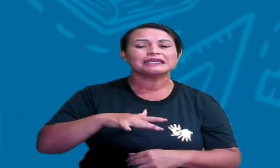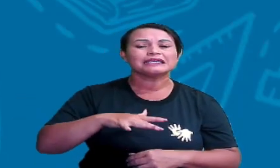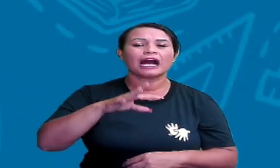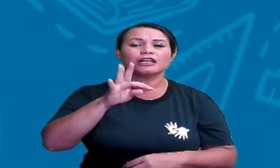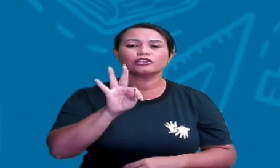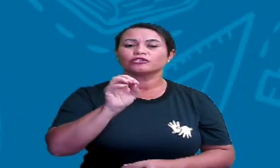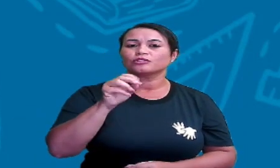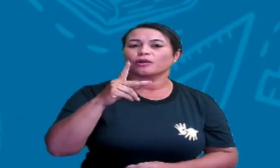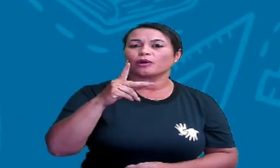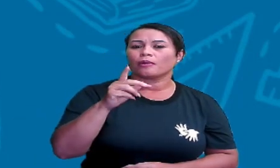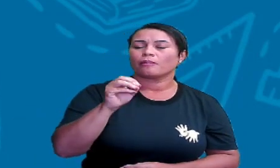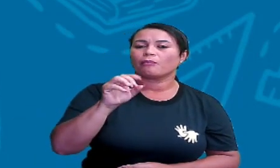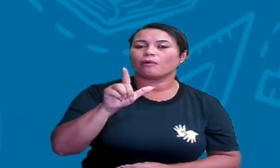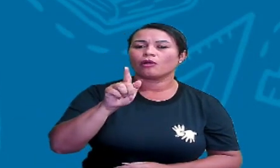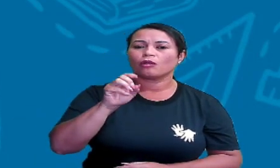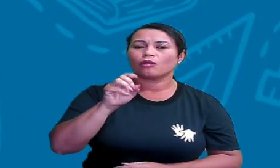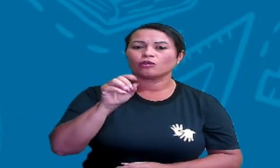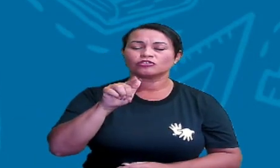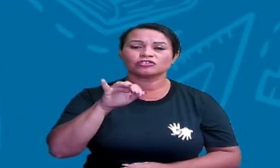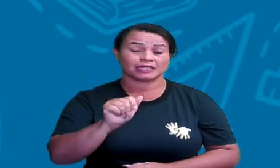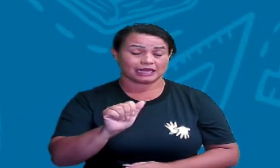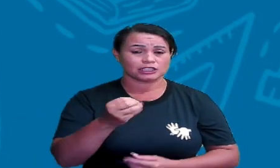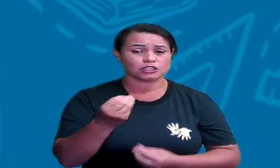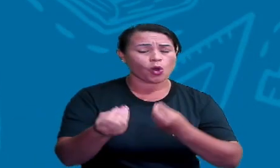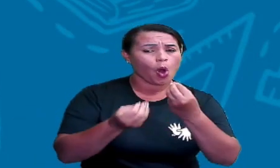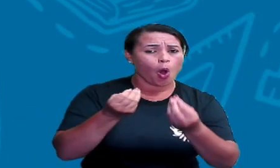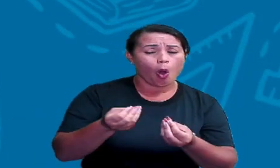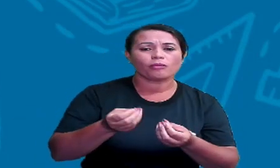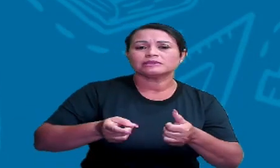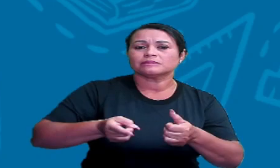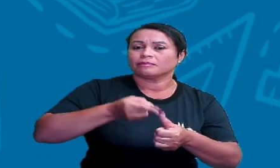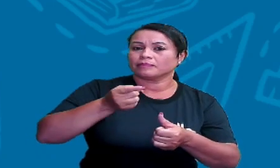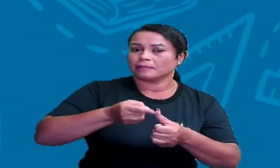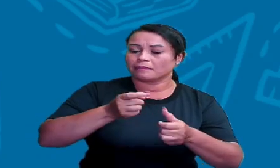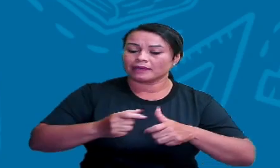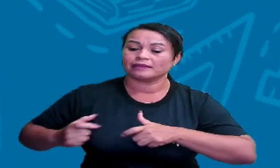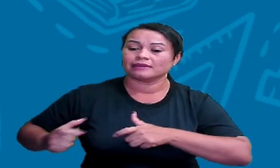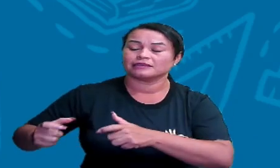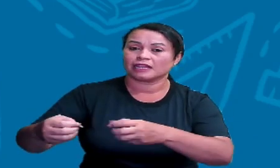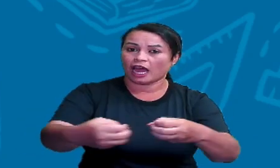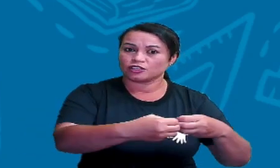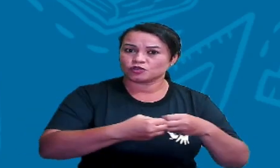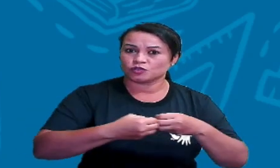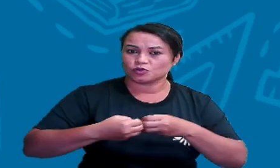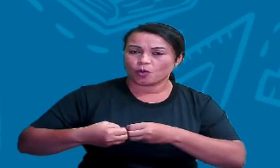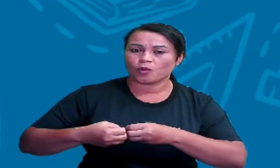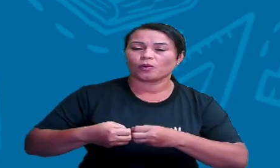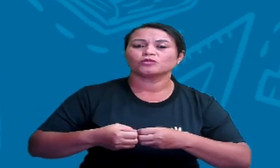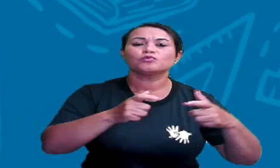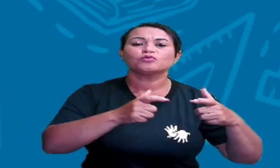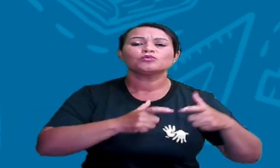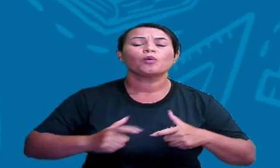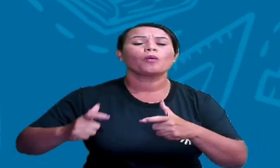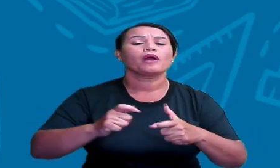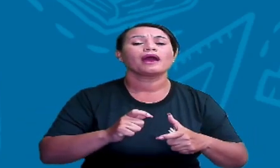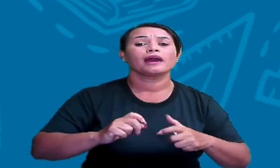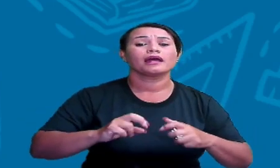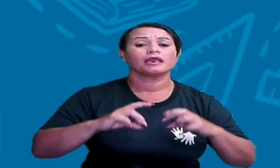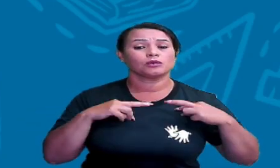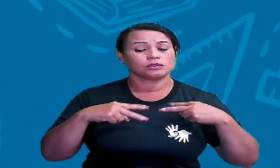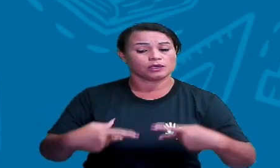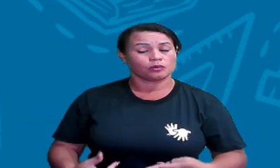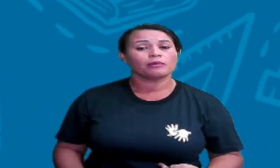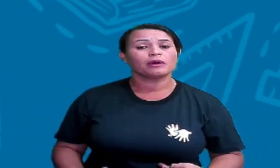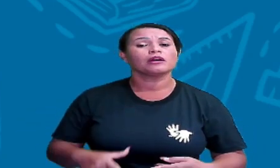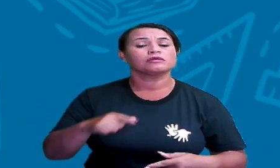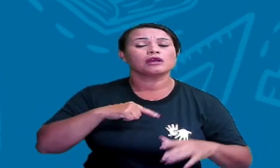Vamos ver o que são essas relações. As primeiras relações espaciais que o ser humano estabelece são chamadas